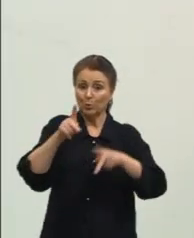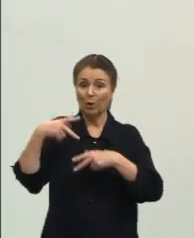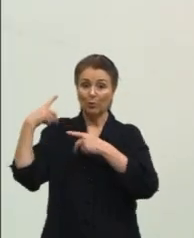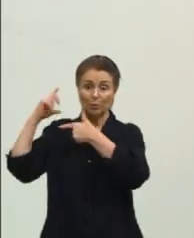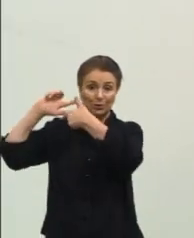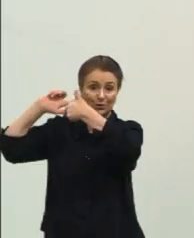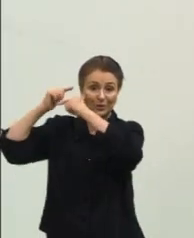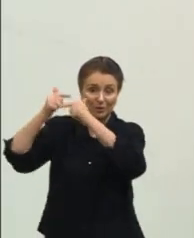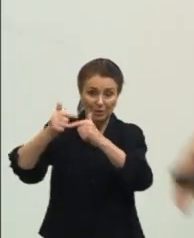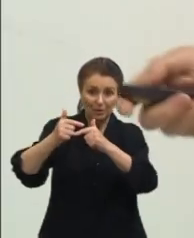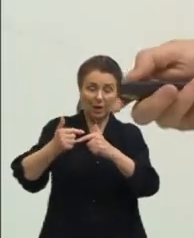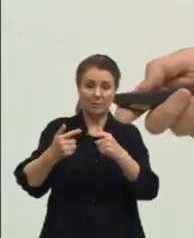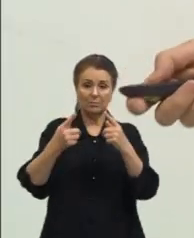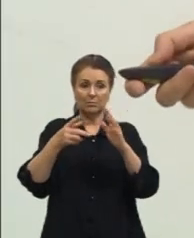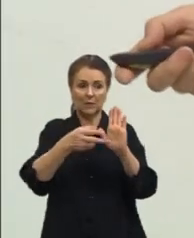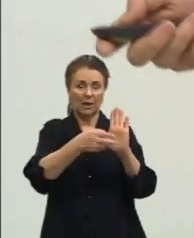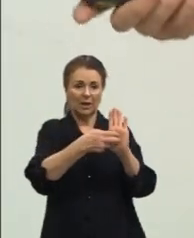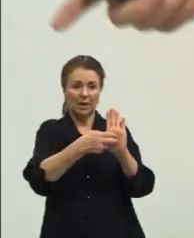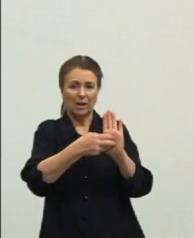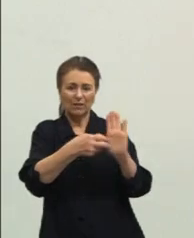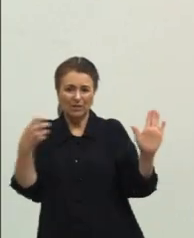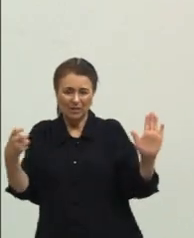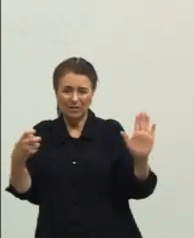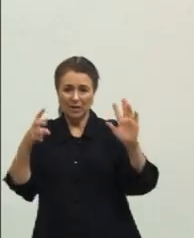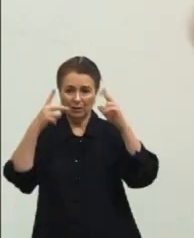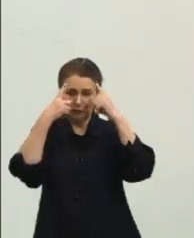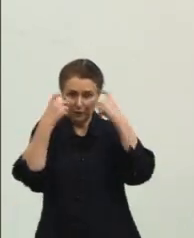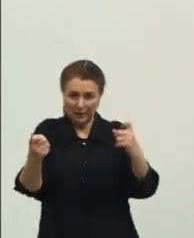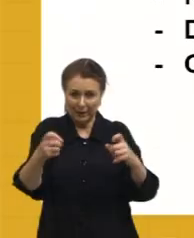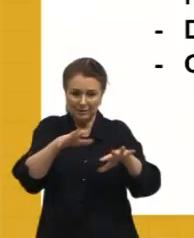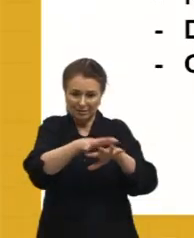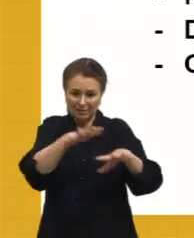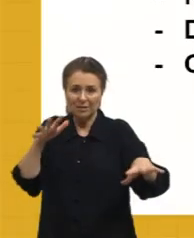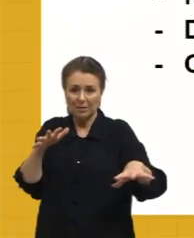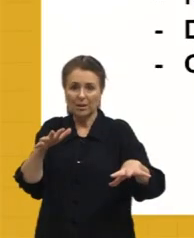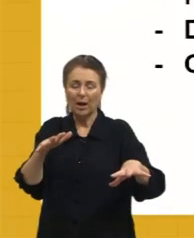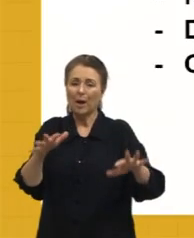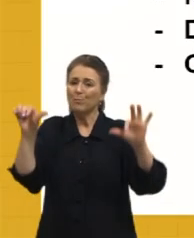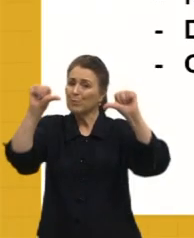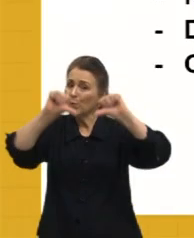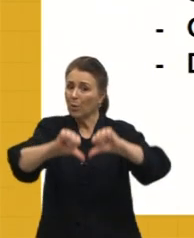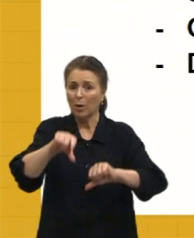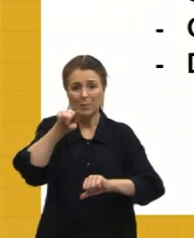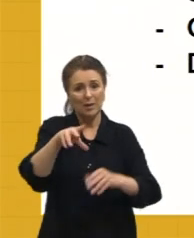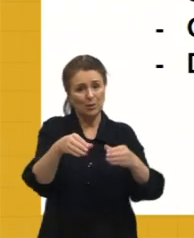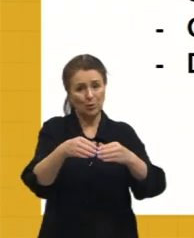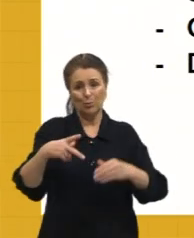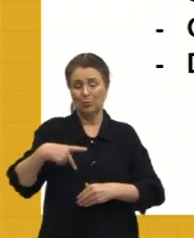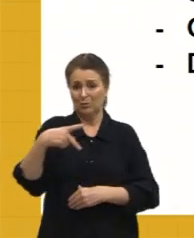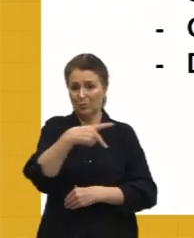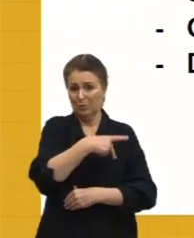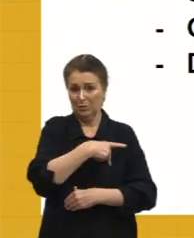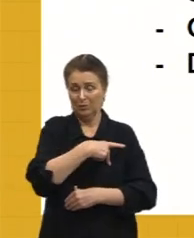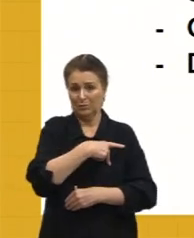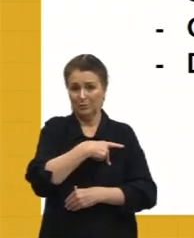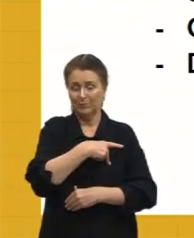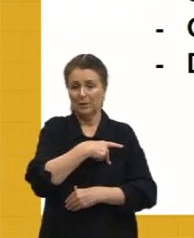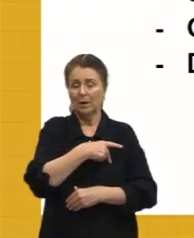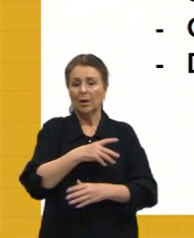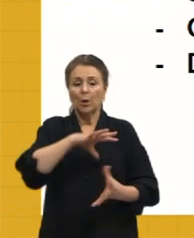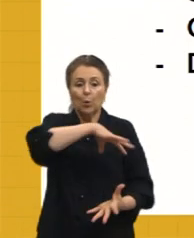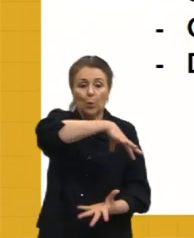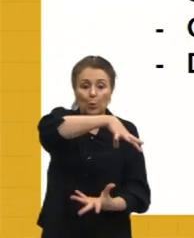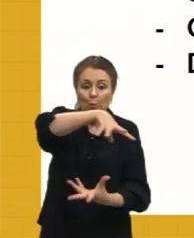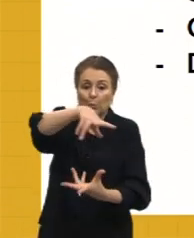exclusão e a violência atinge Esses povos né E nós tratamos essas aulas a oito a 16 enfim também o mundo